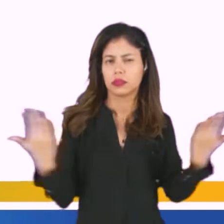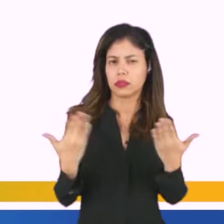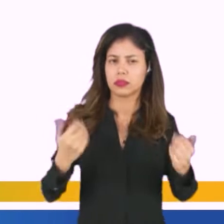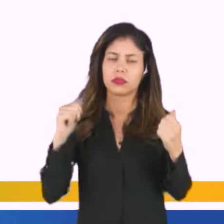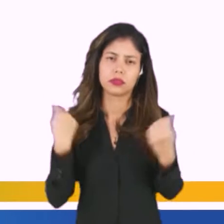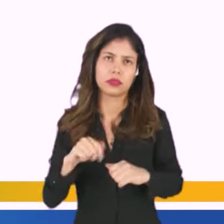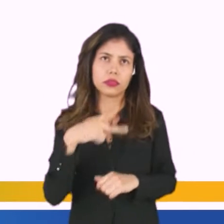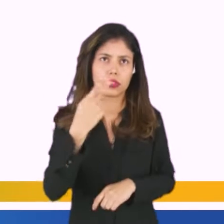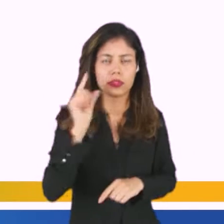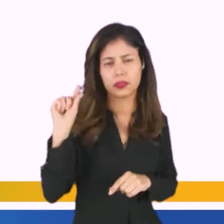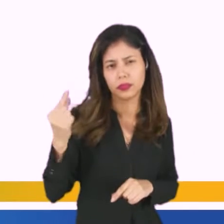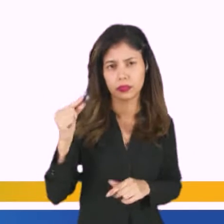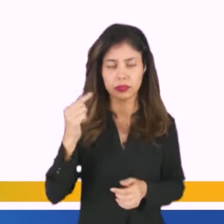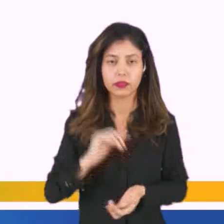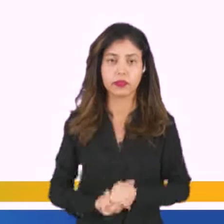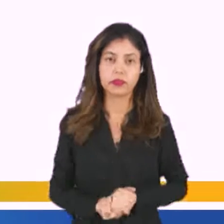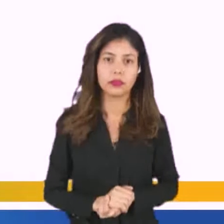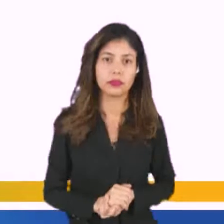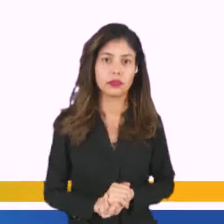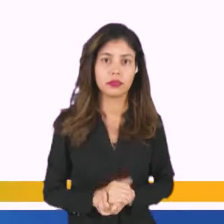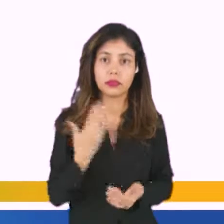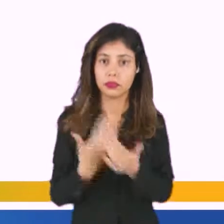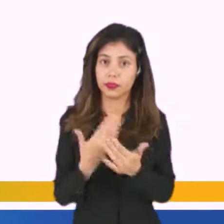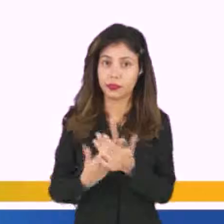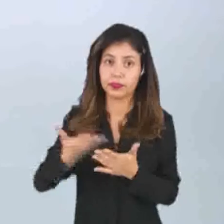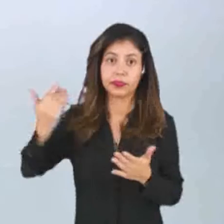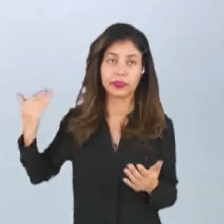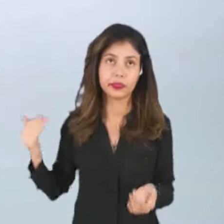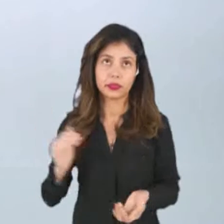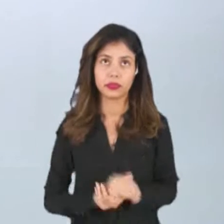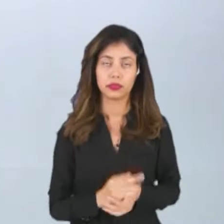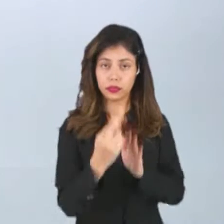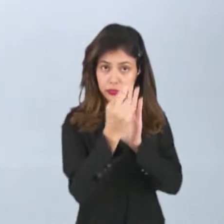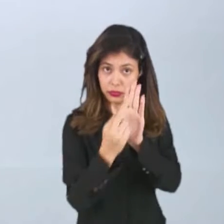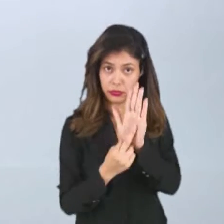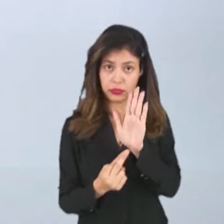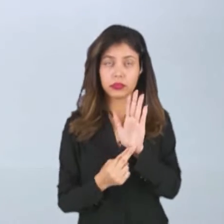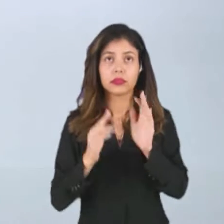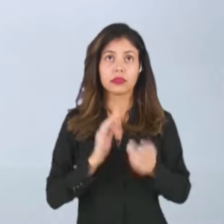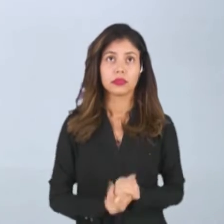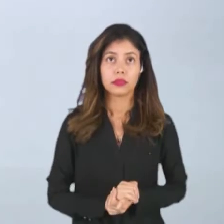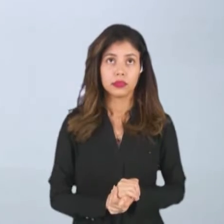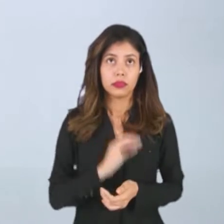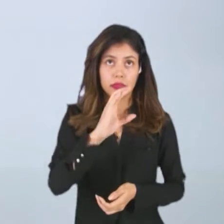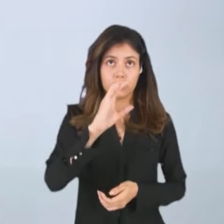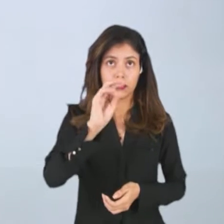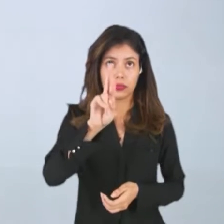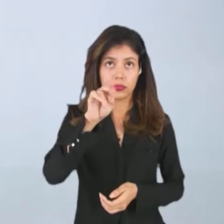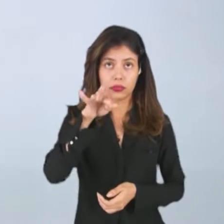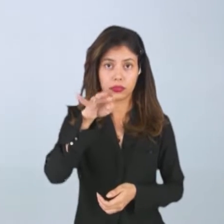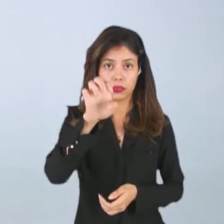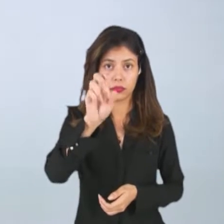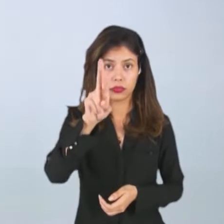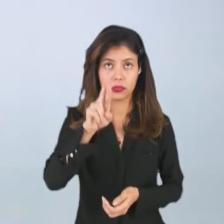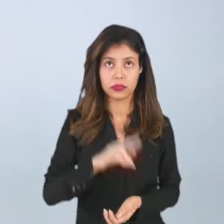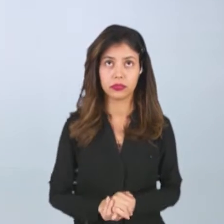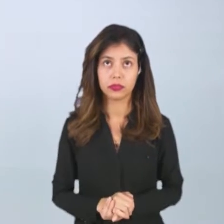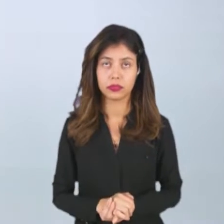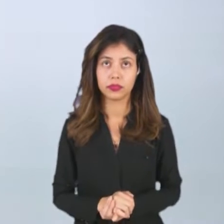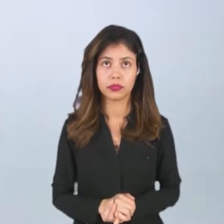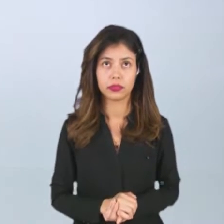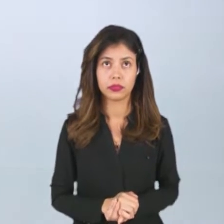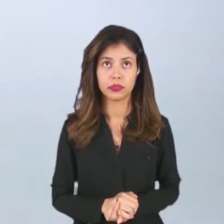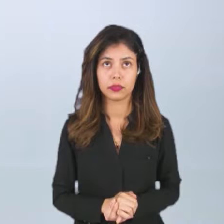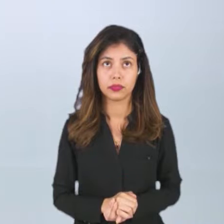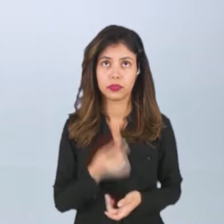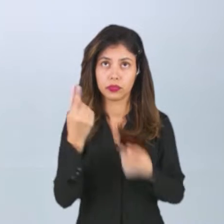nós vamos falar um pouquinho acerca da aula anterior, que é a regra de Cramer, né? Então, nesse caso, na regra de